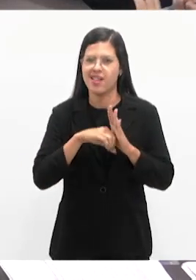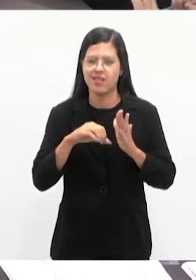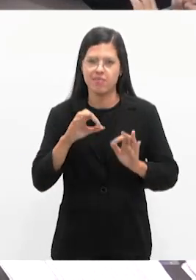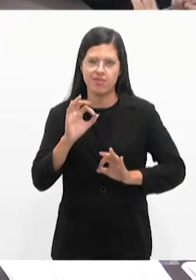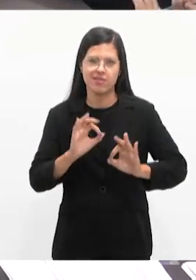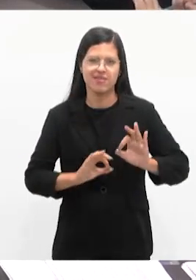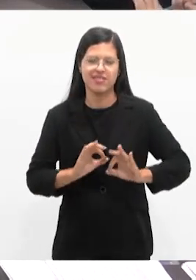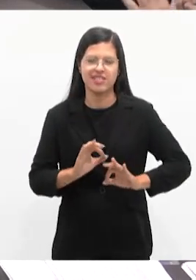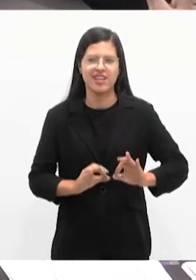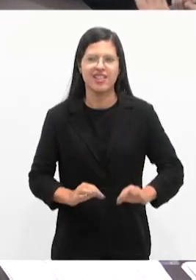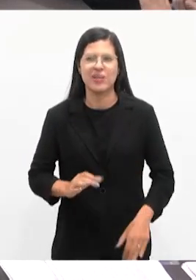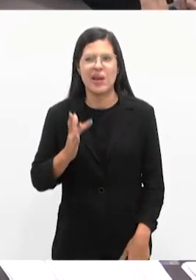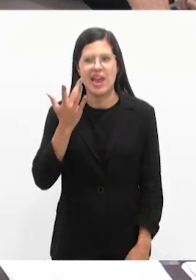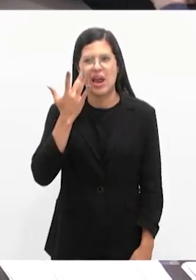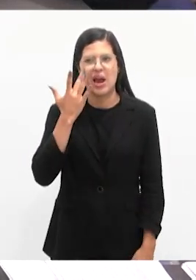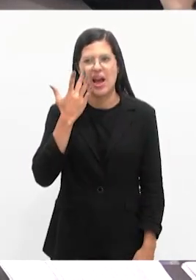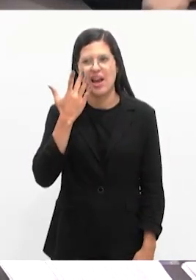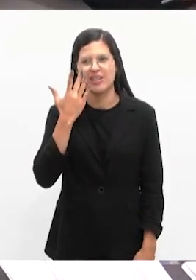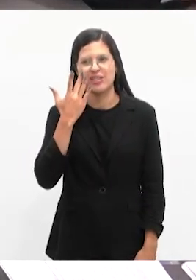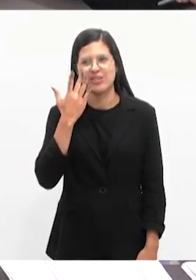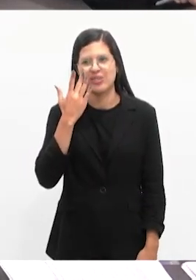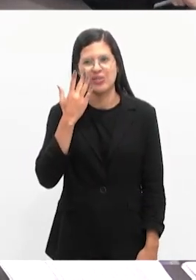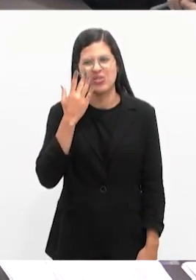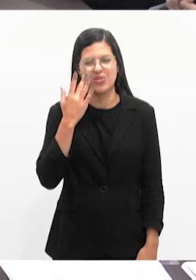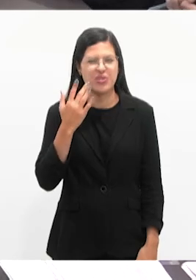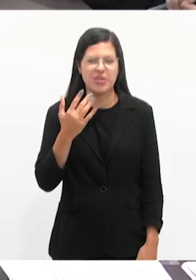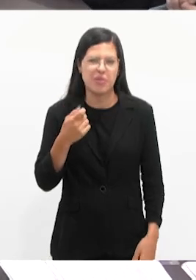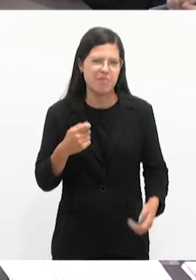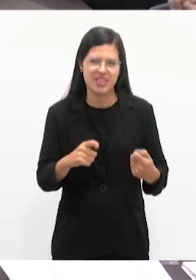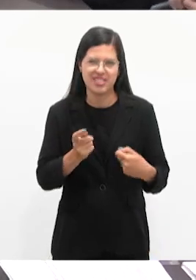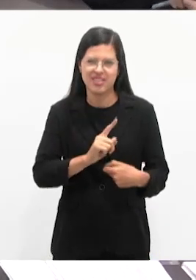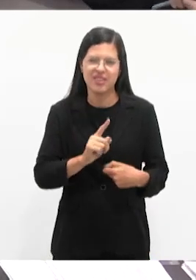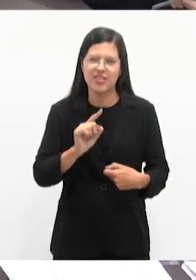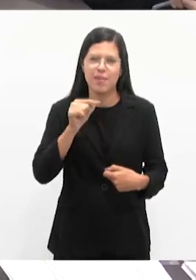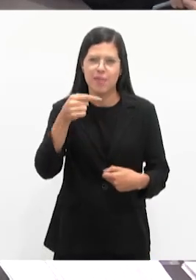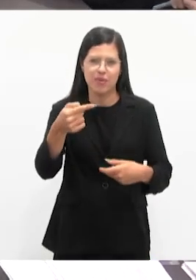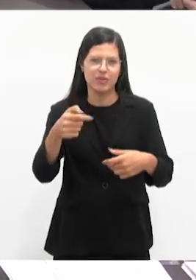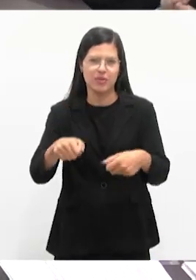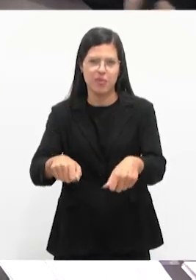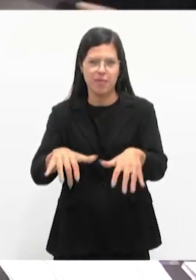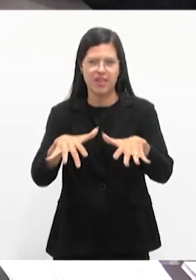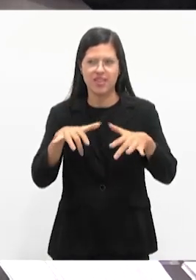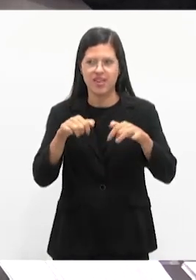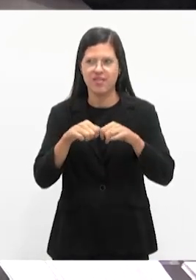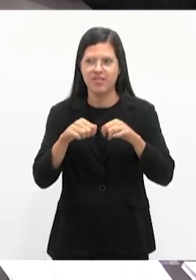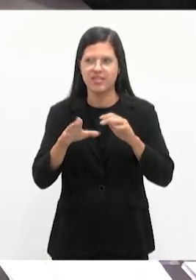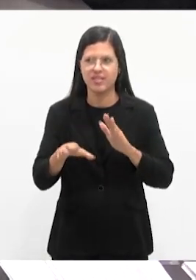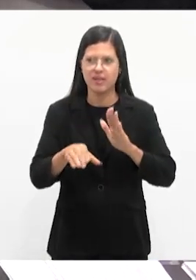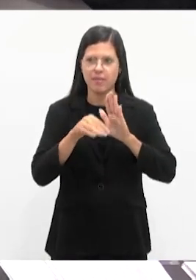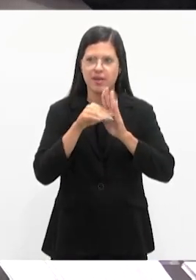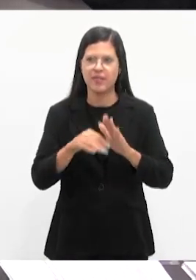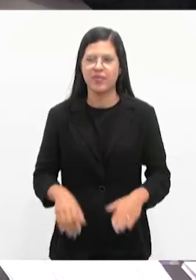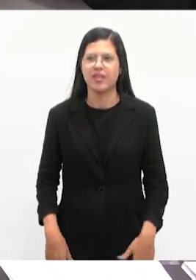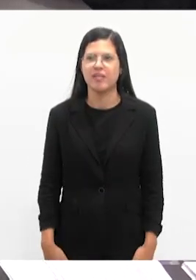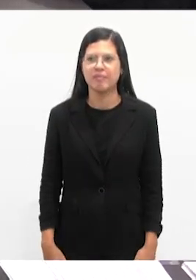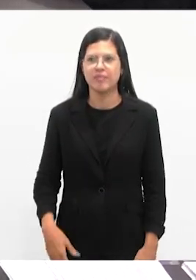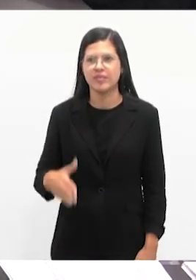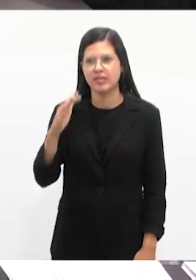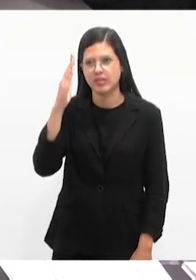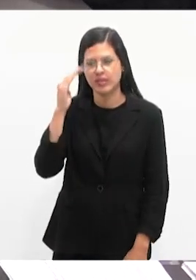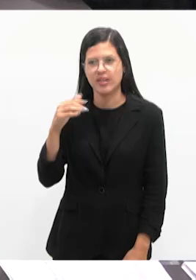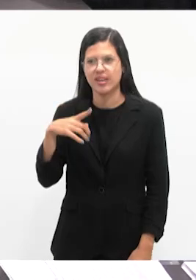Mas eu acho que não vale a pena. Depois, no plenário, se pode fazer essa emenda corretiva. Eu soube que ele tem tanto problema com isso que ele